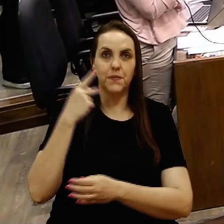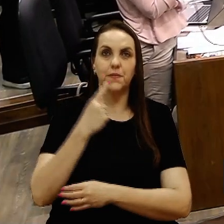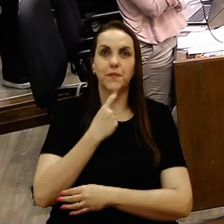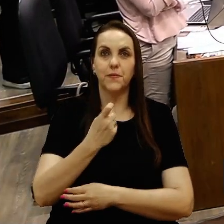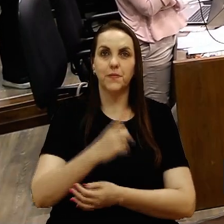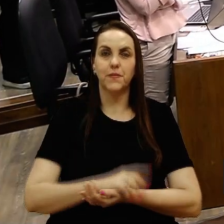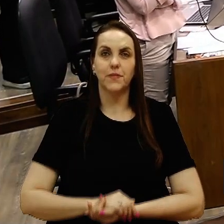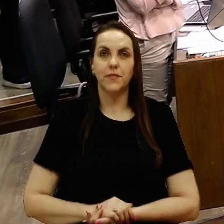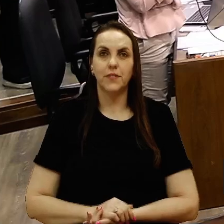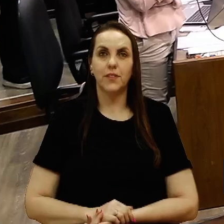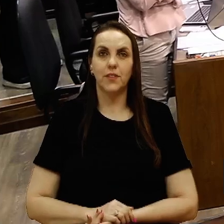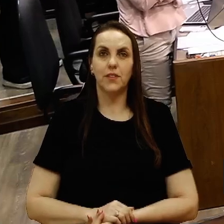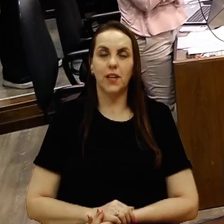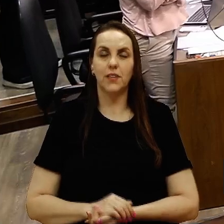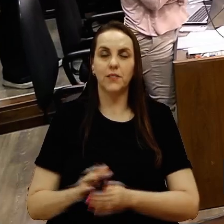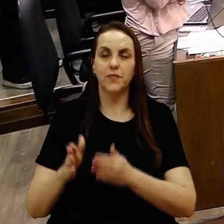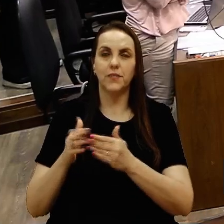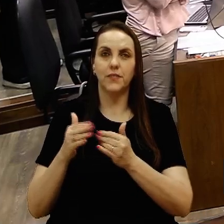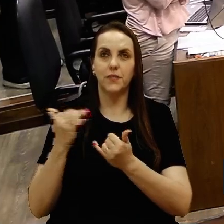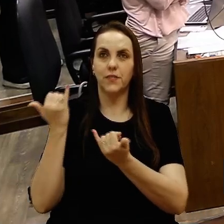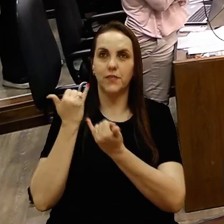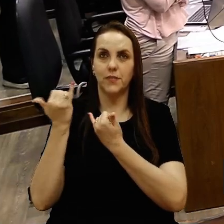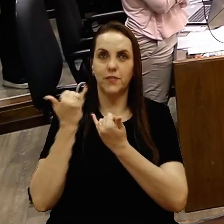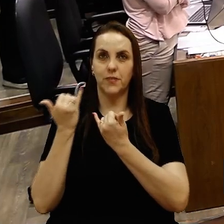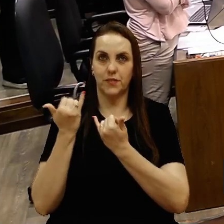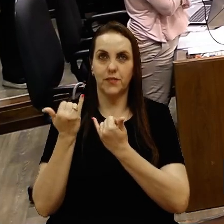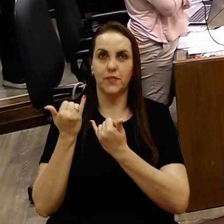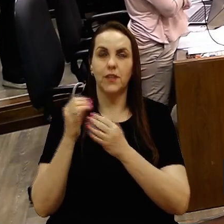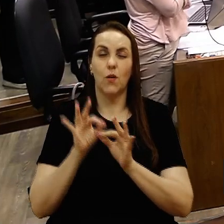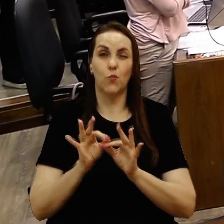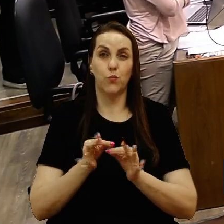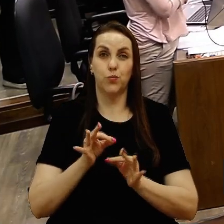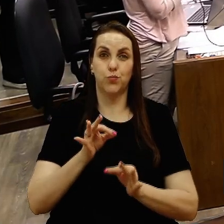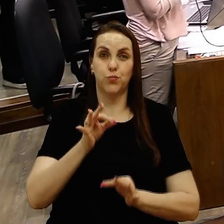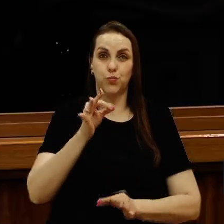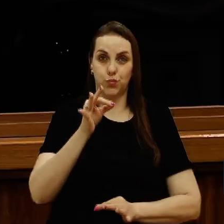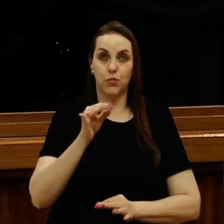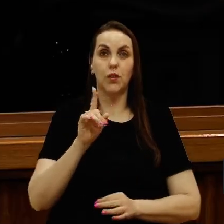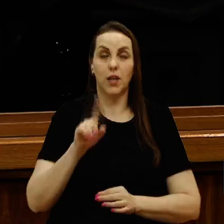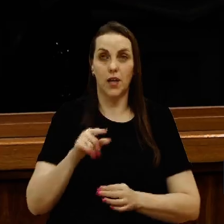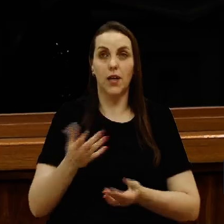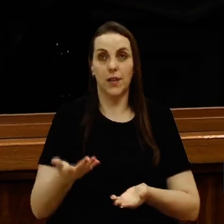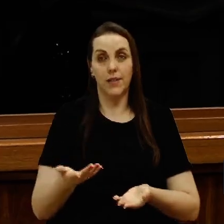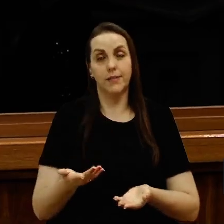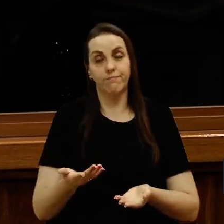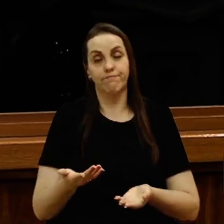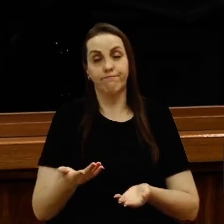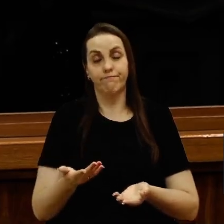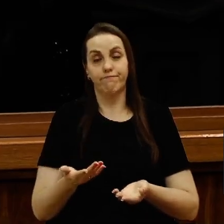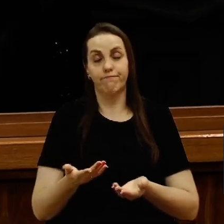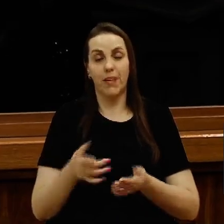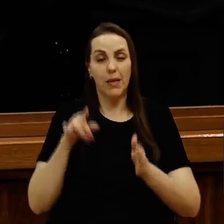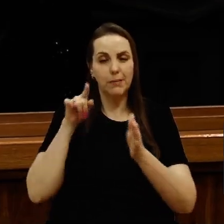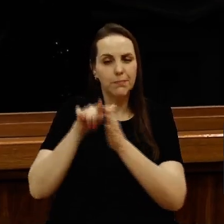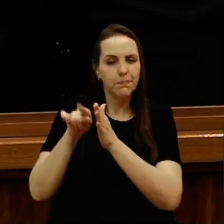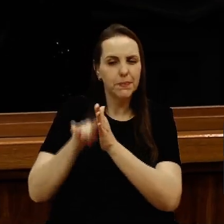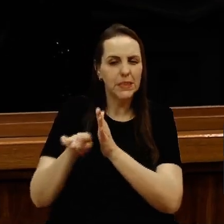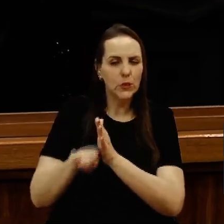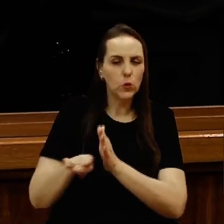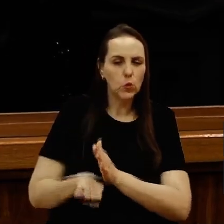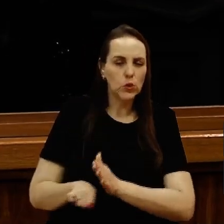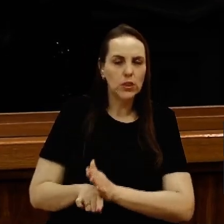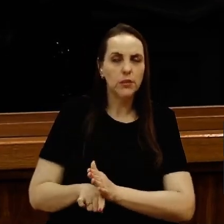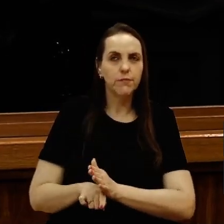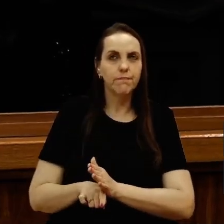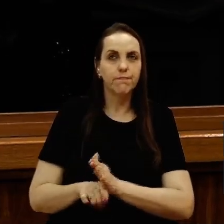Esse pedido de informação, bastante extenso, né, foi levantado questões que, durante o